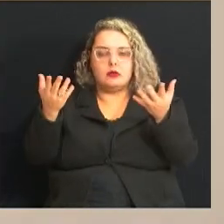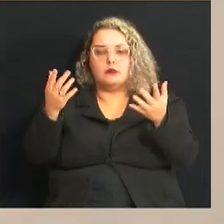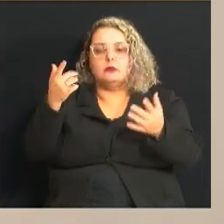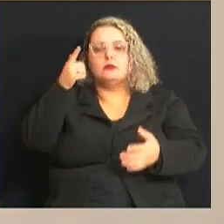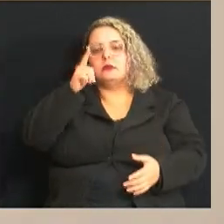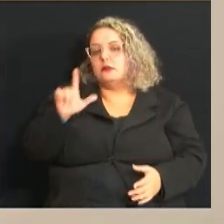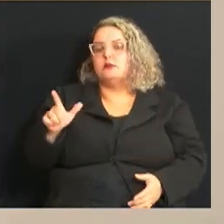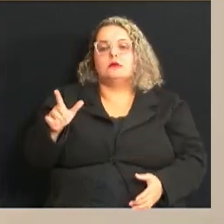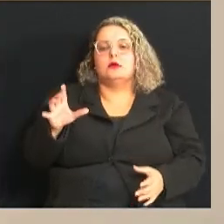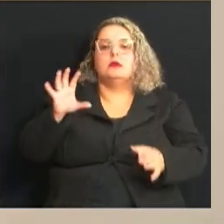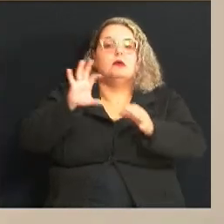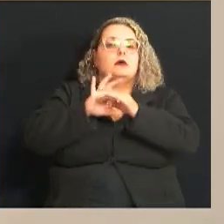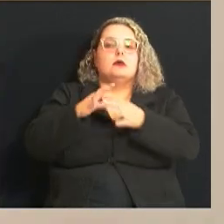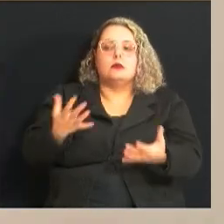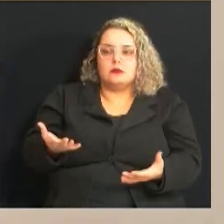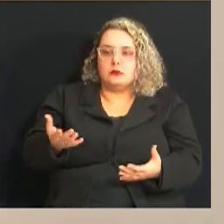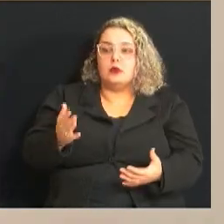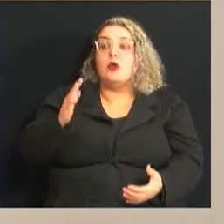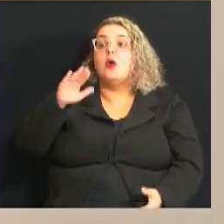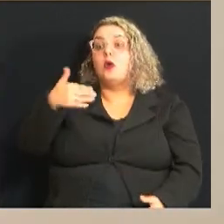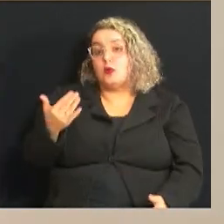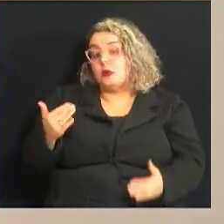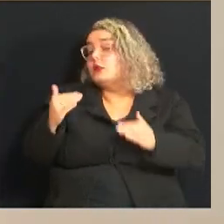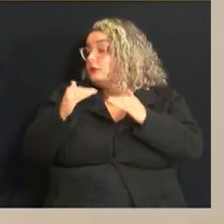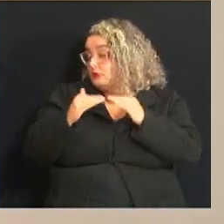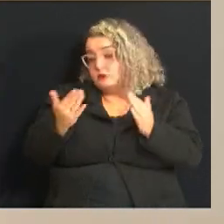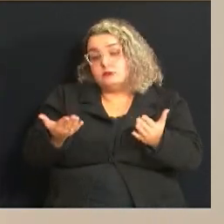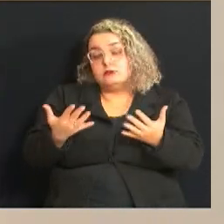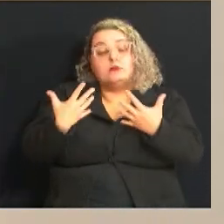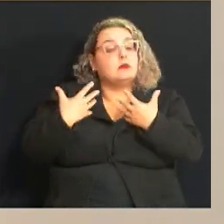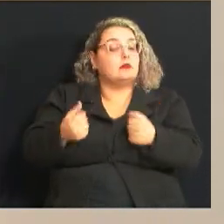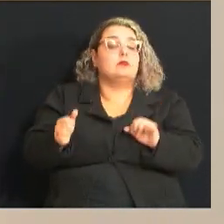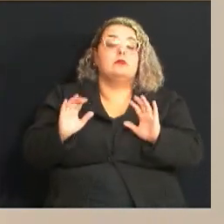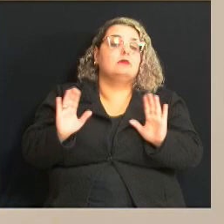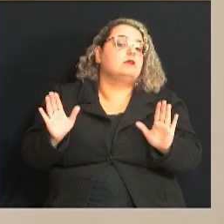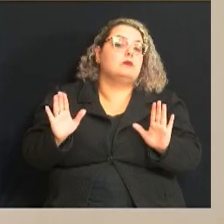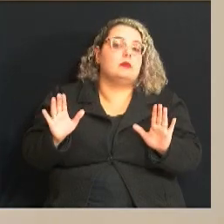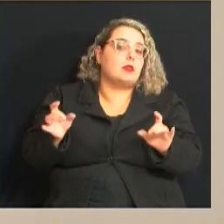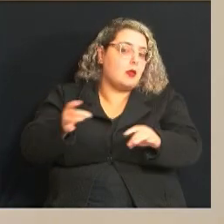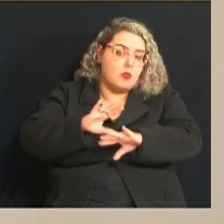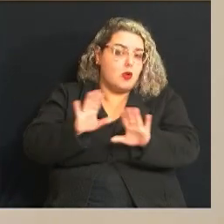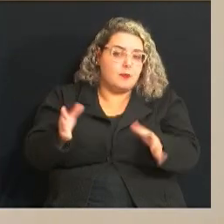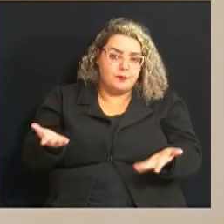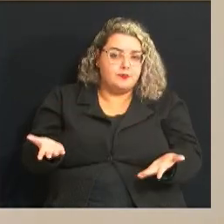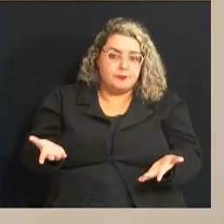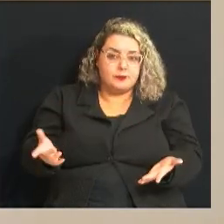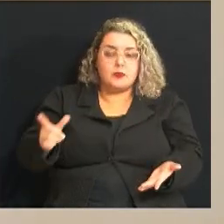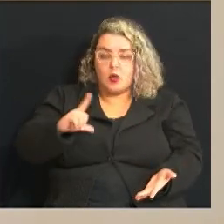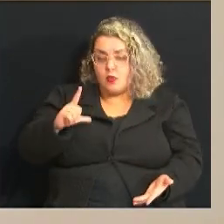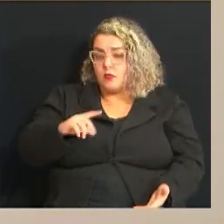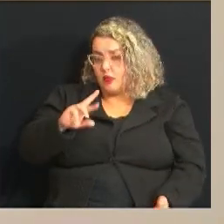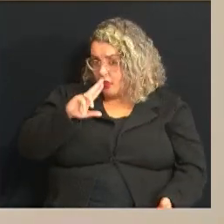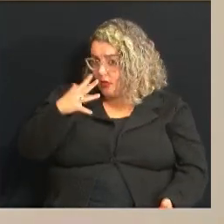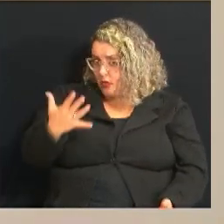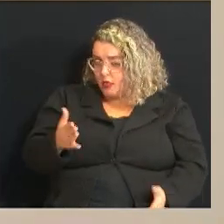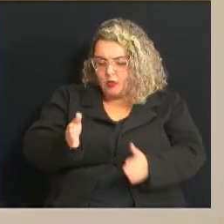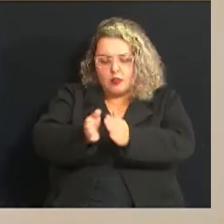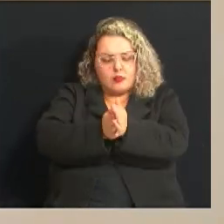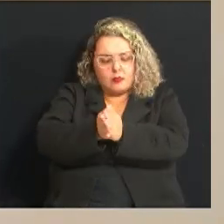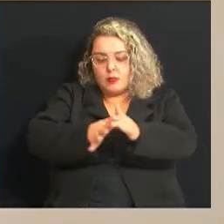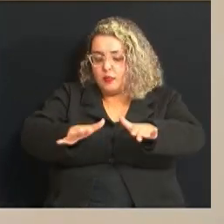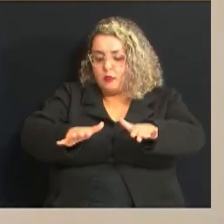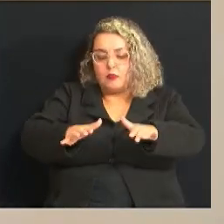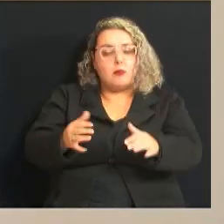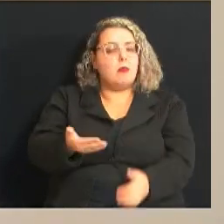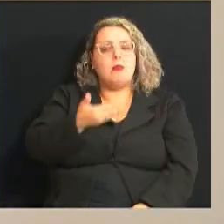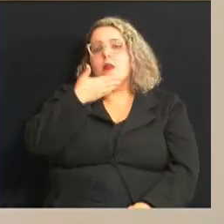animal está ali, quando ele concorda, ele aceita aquilo e acabou. Então eles têm um resultado de reiki maravilhoso. Por quê?